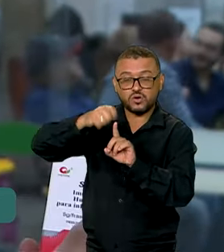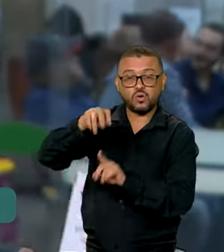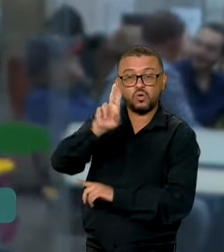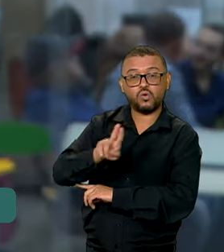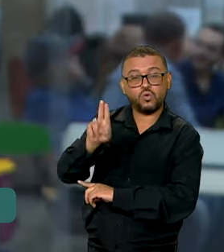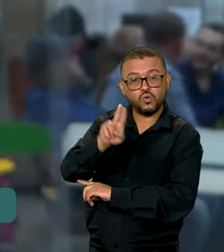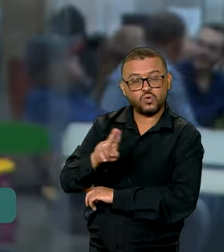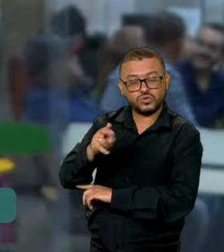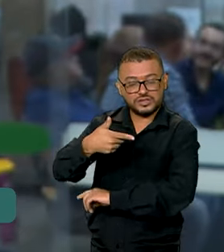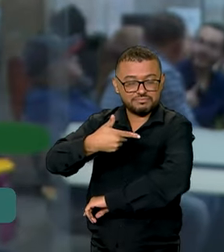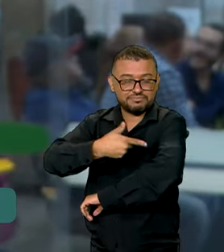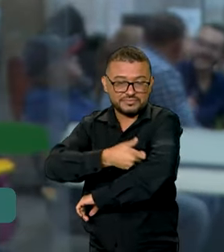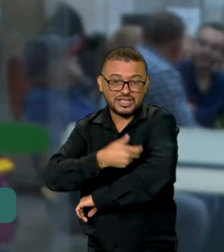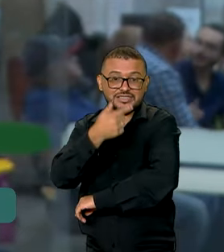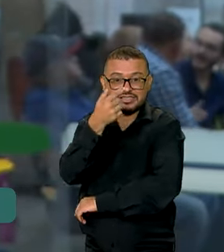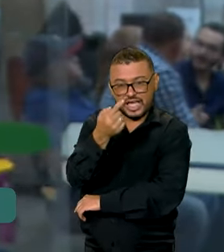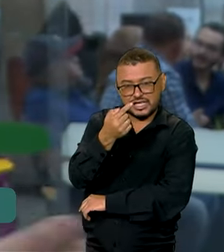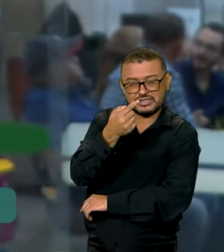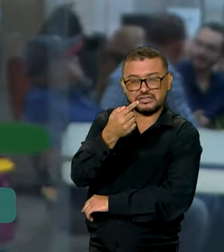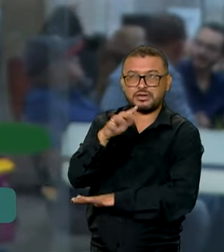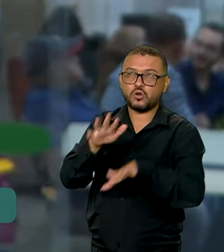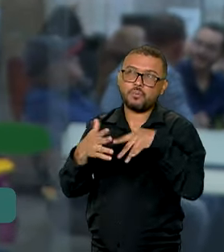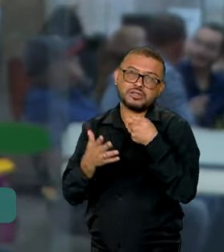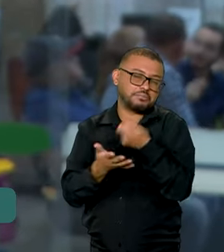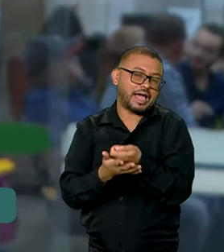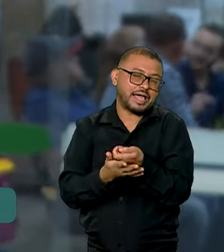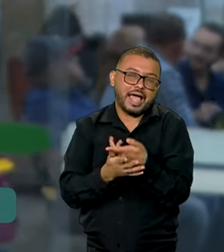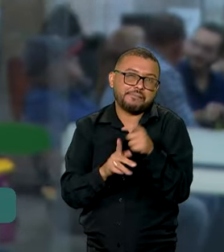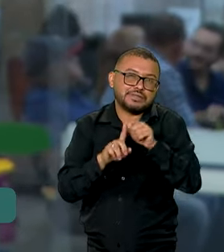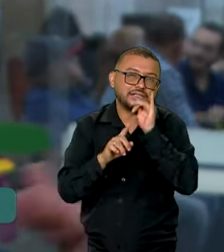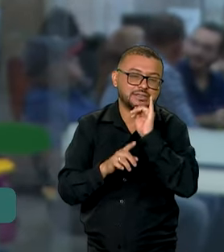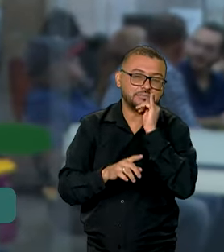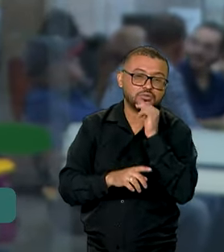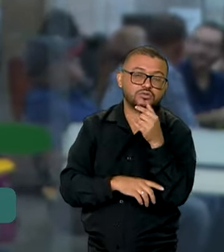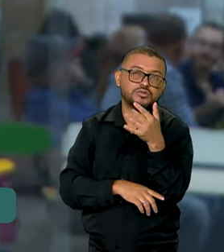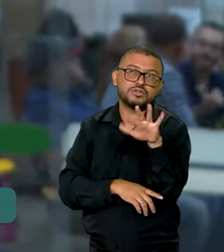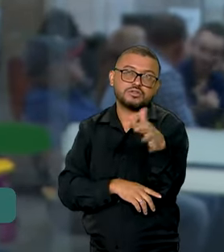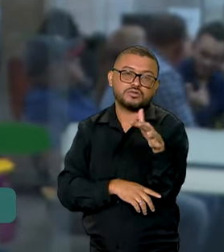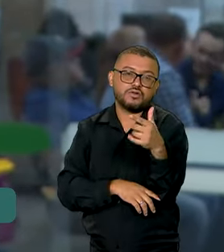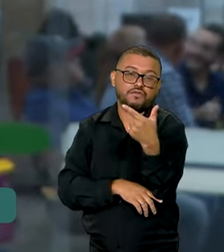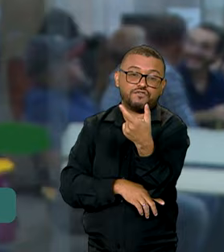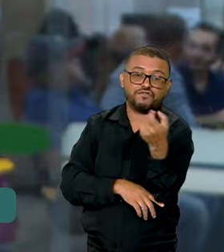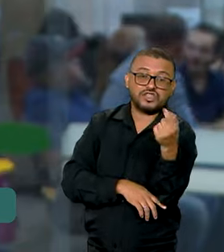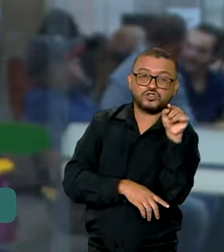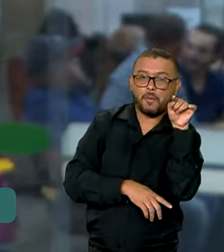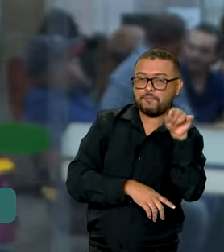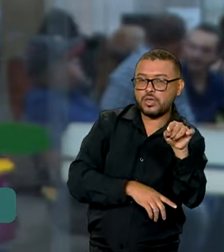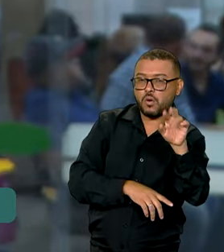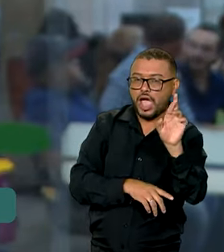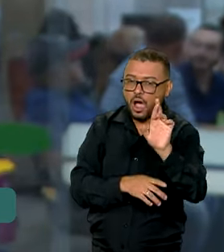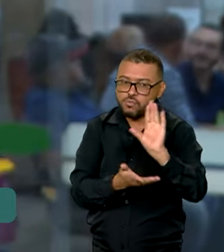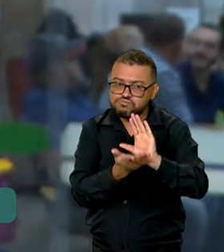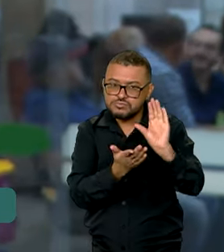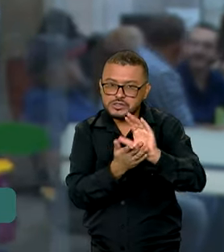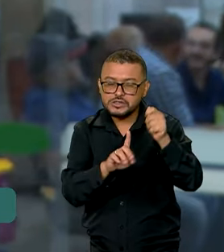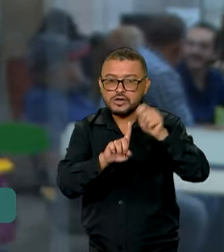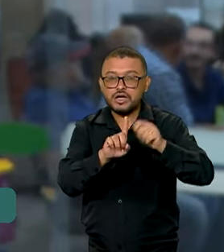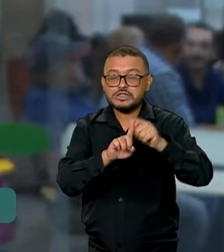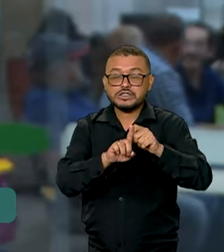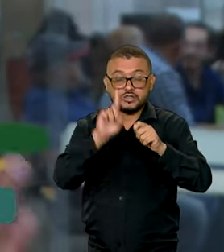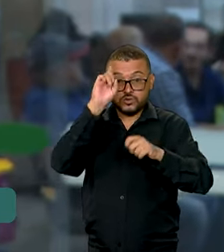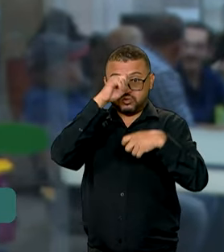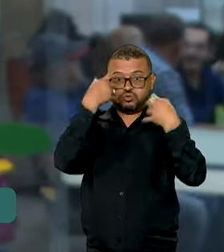necessárias 7 aplicações, o que custaria mensalmente cerca de R$ 20 mil. Um peso